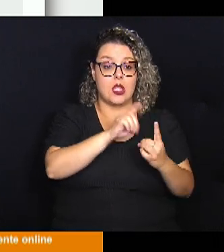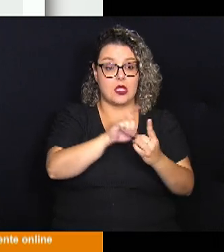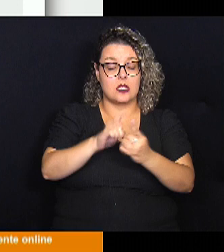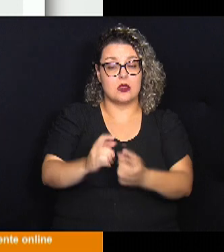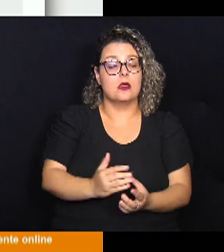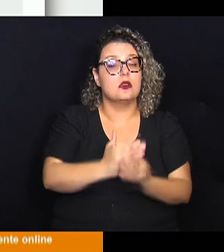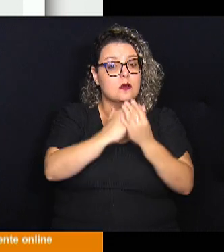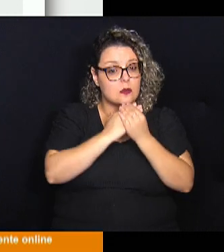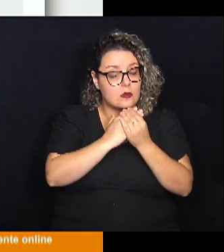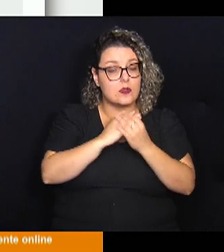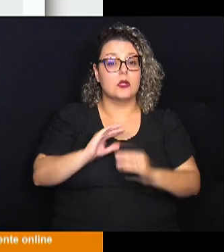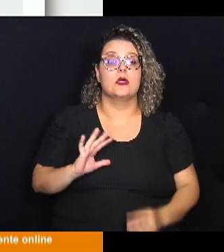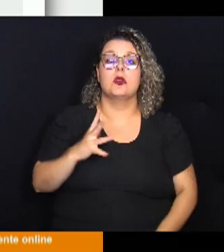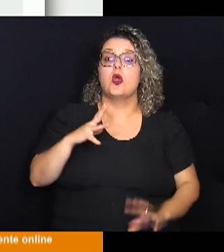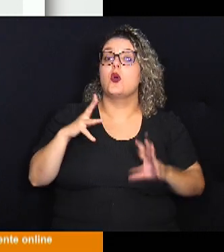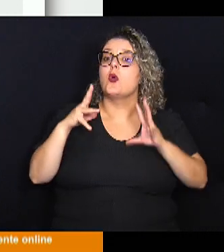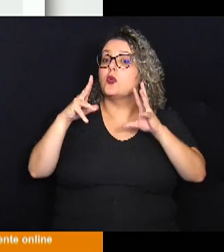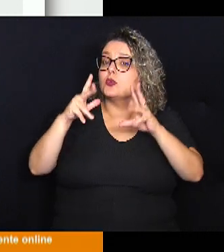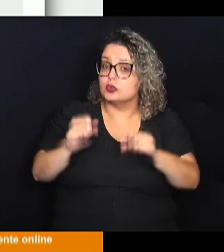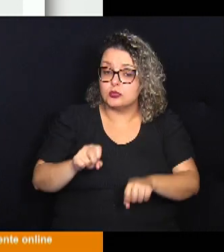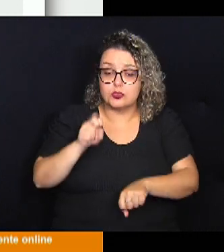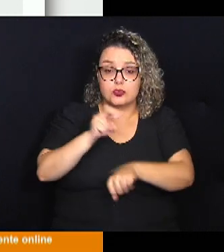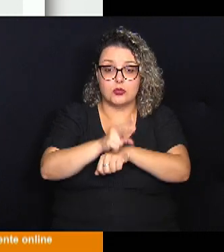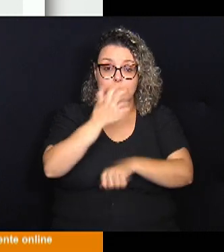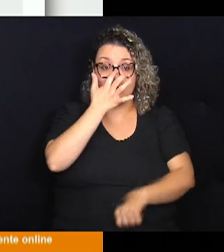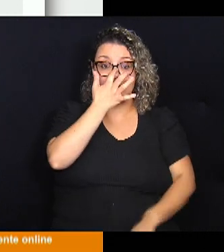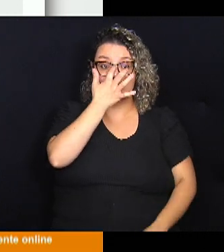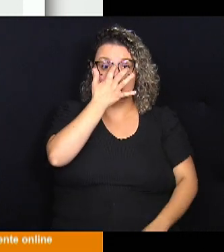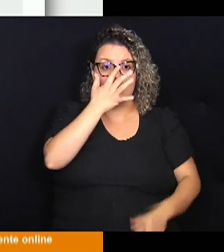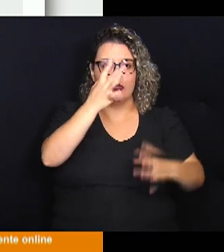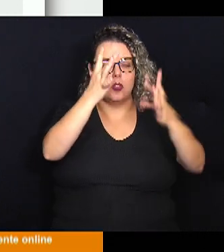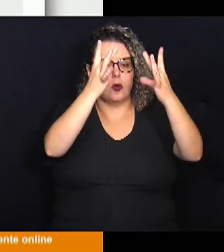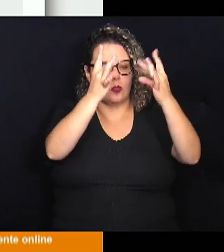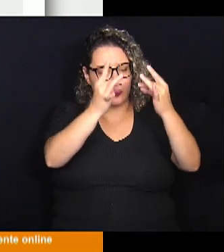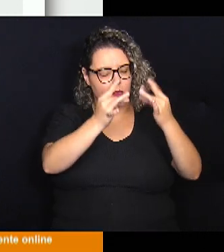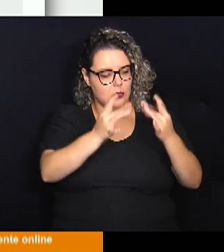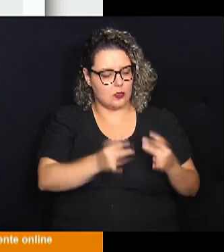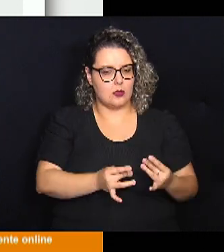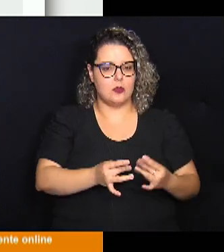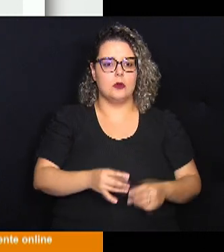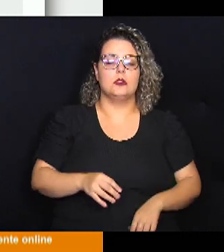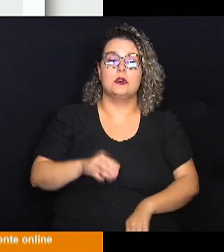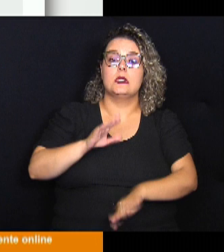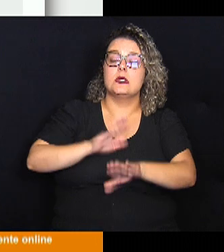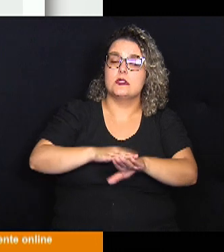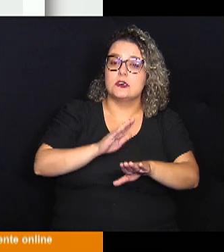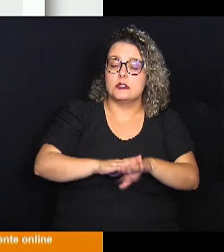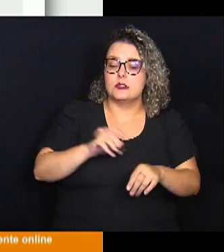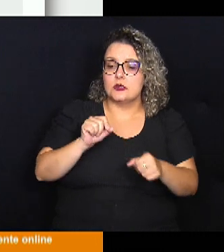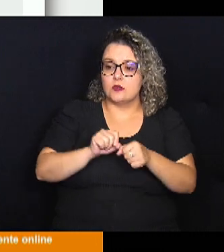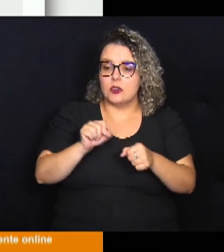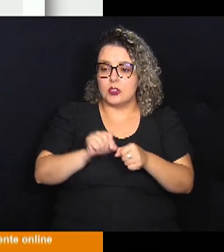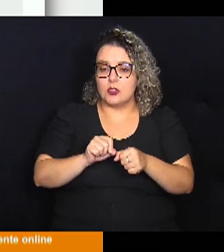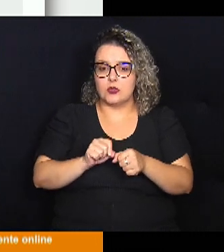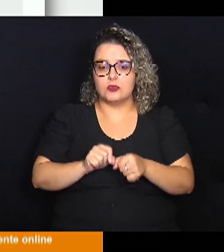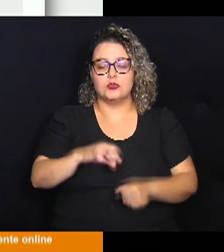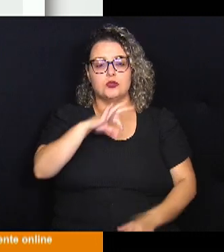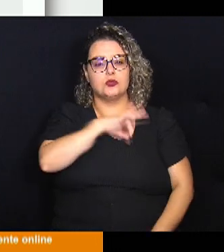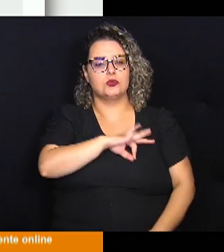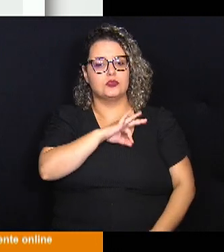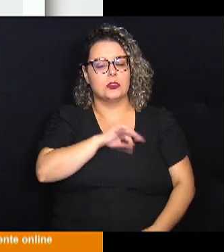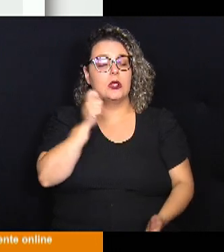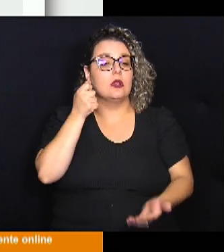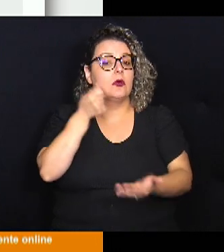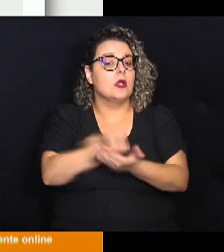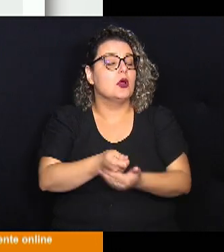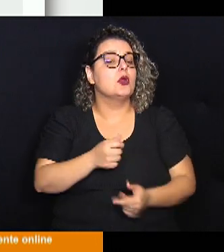isso acontece em todas as vagas, com a descrição das atividades que vão ser realizadas, o salário que vai ser pago